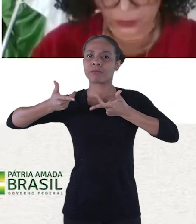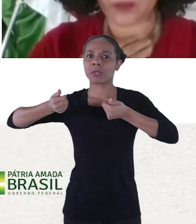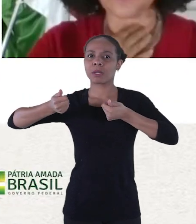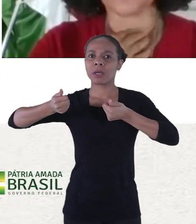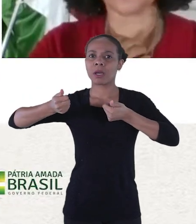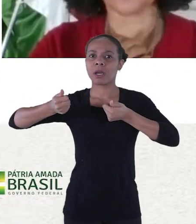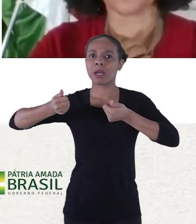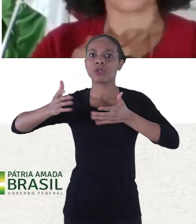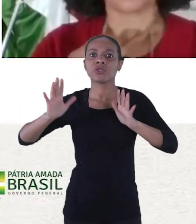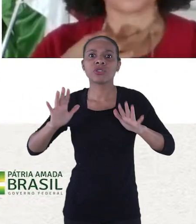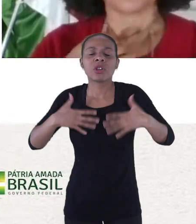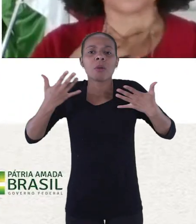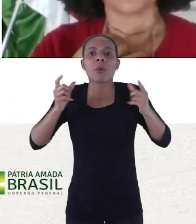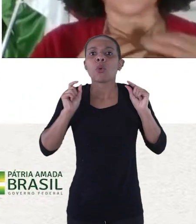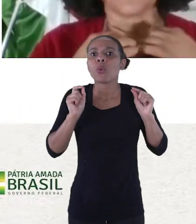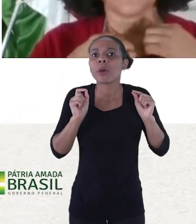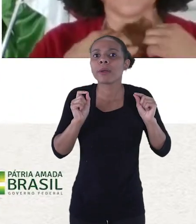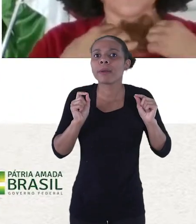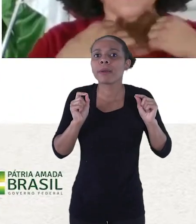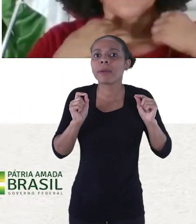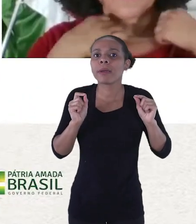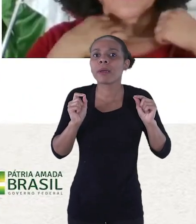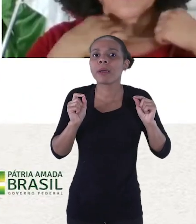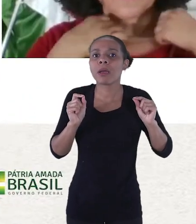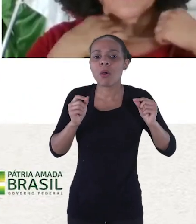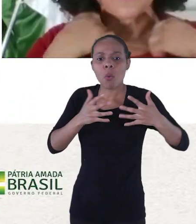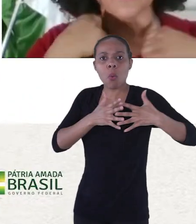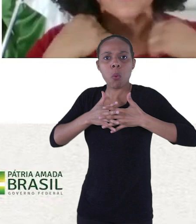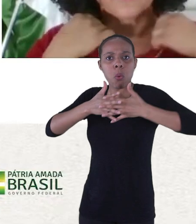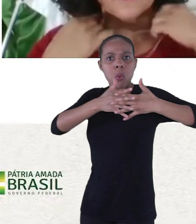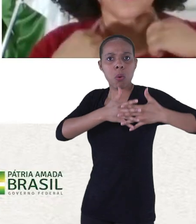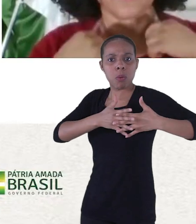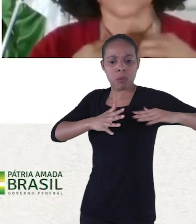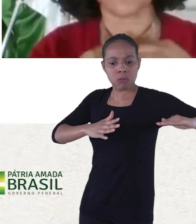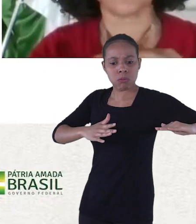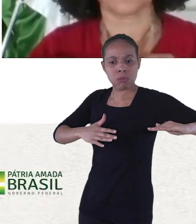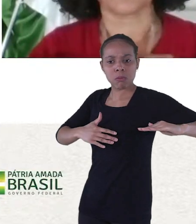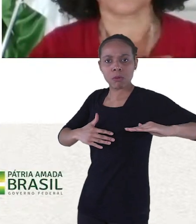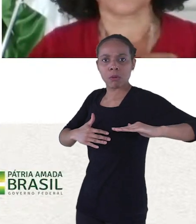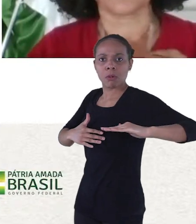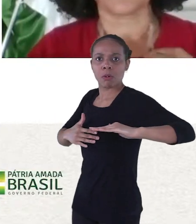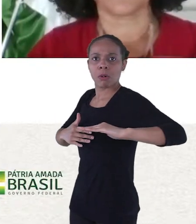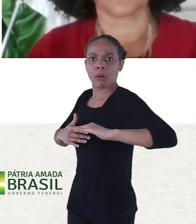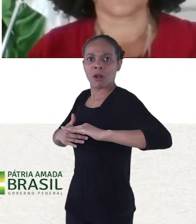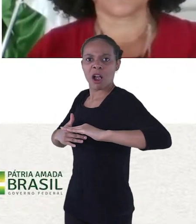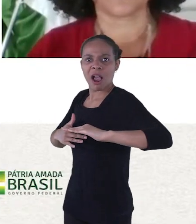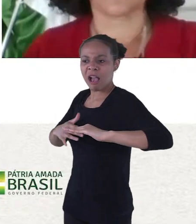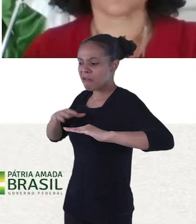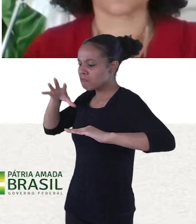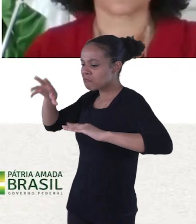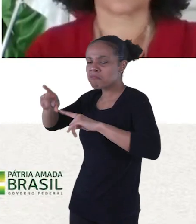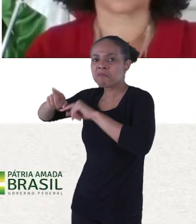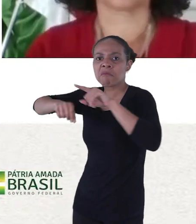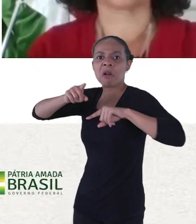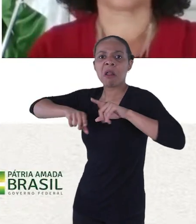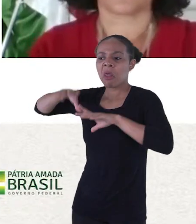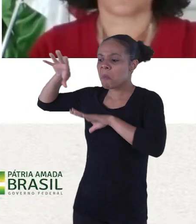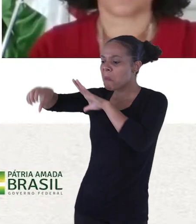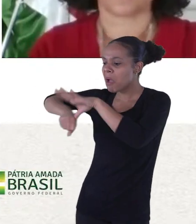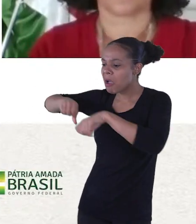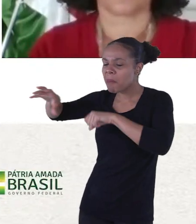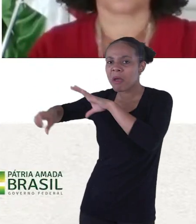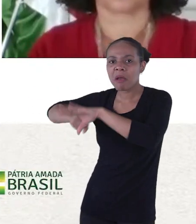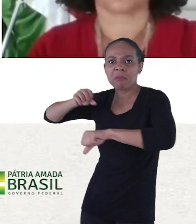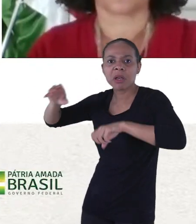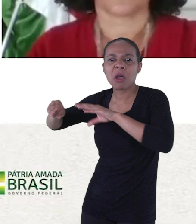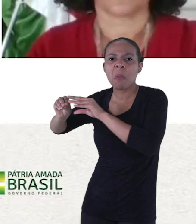caminhão, faz a mudança da Carolina para Parelheiros, por exemplo. Parelheiros não tinha luz, não tinha